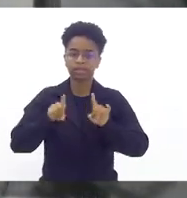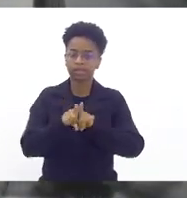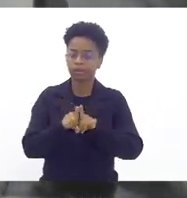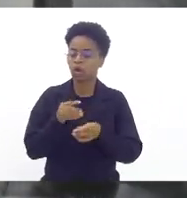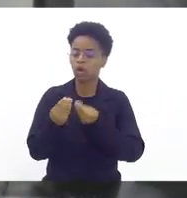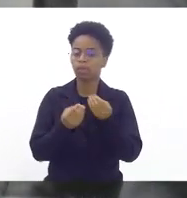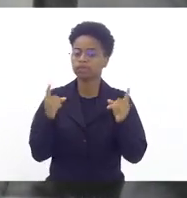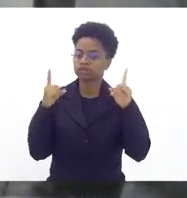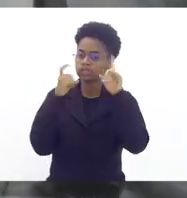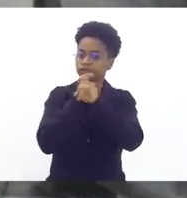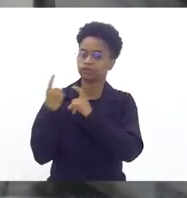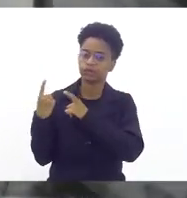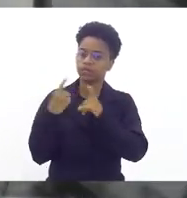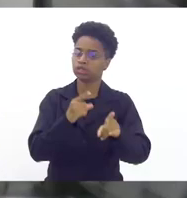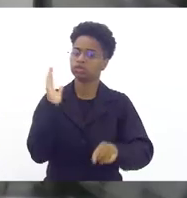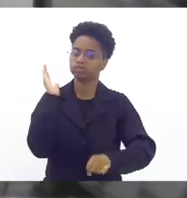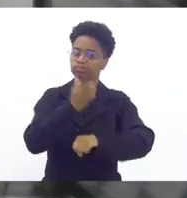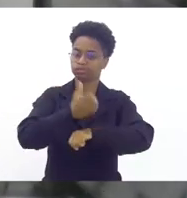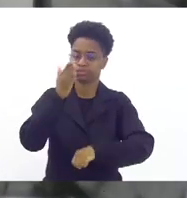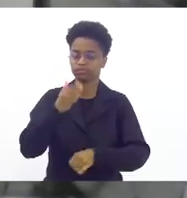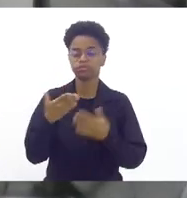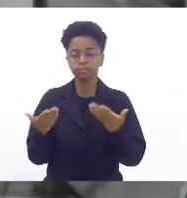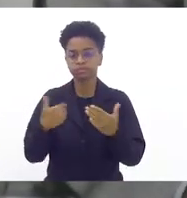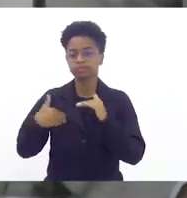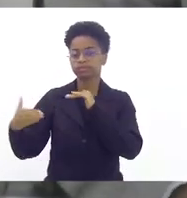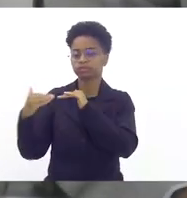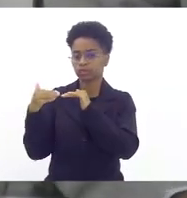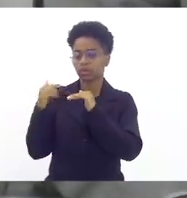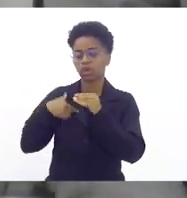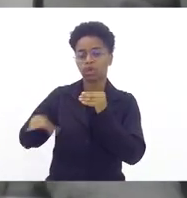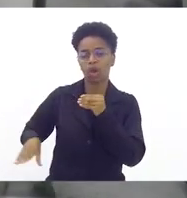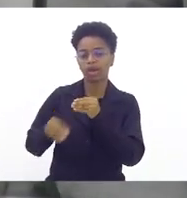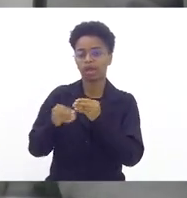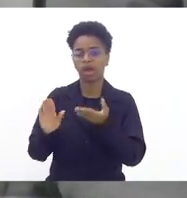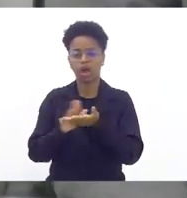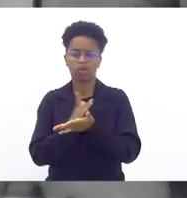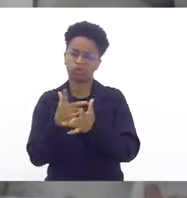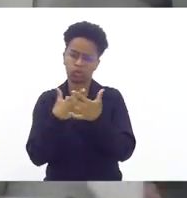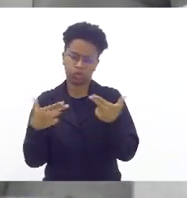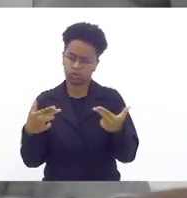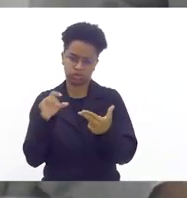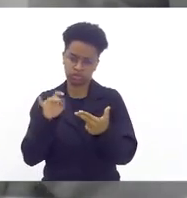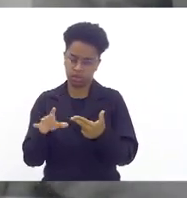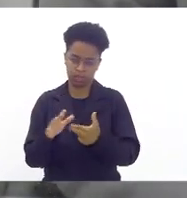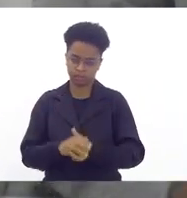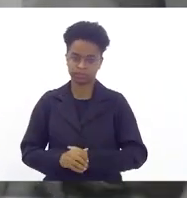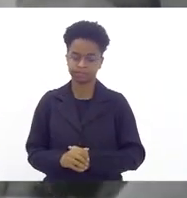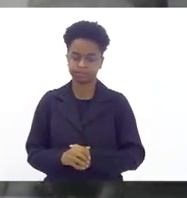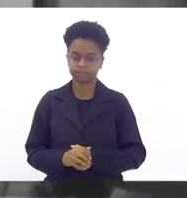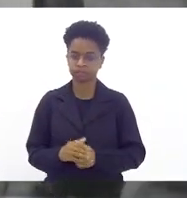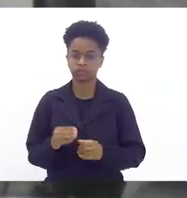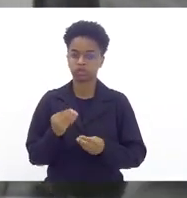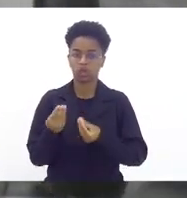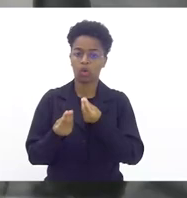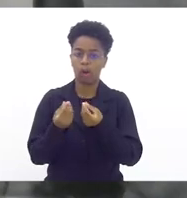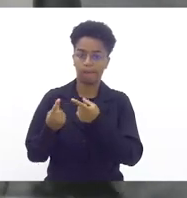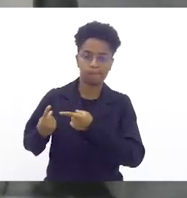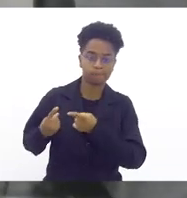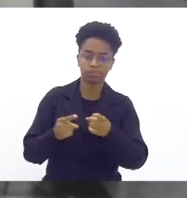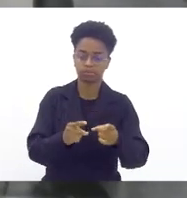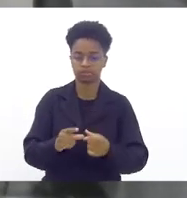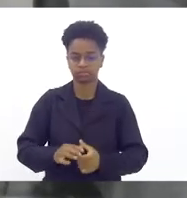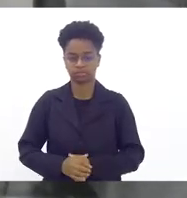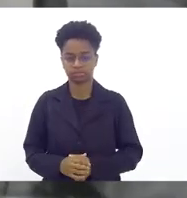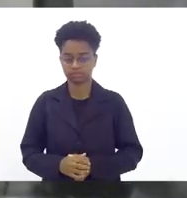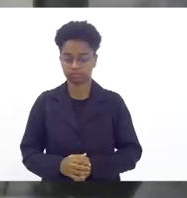Então, concordo com o que ele disse, e vou acrescentar algumas questões práticas do enfrentamento. Então,